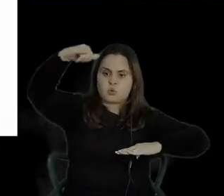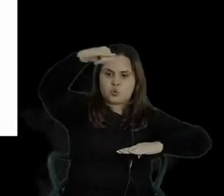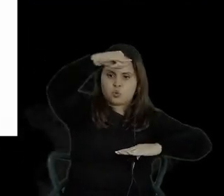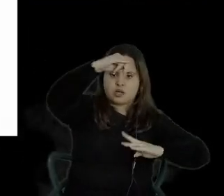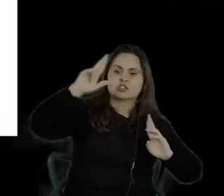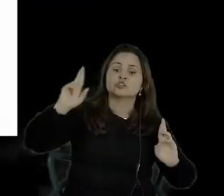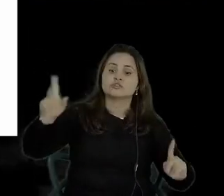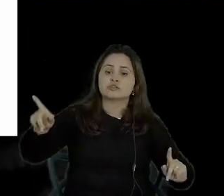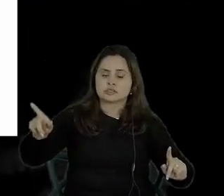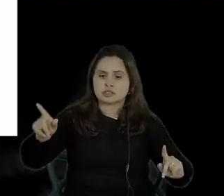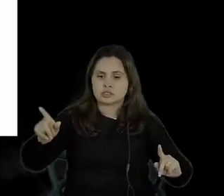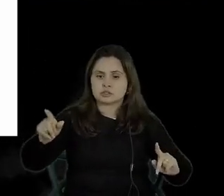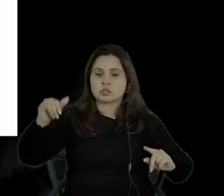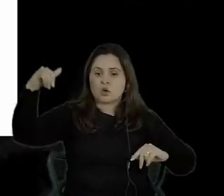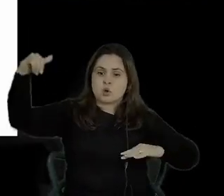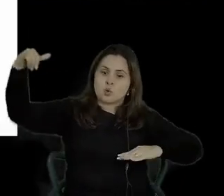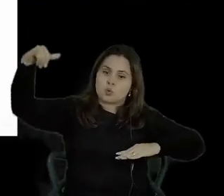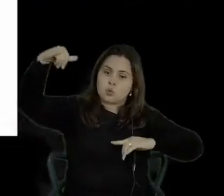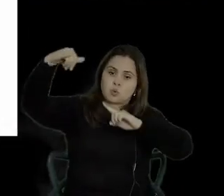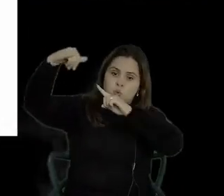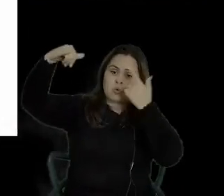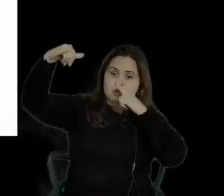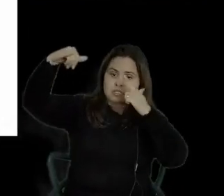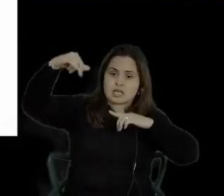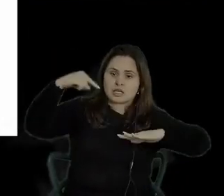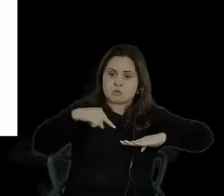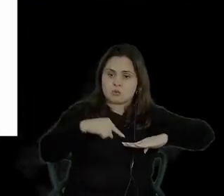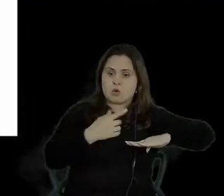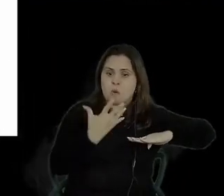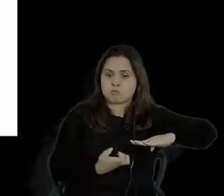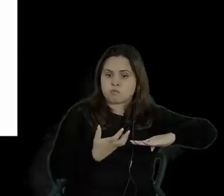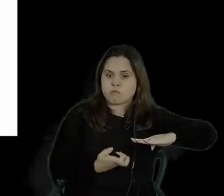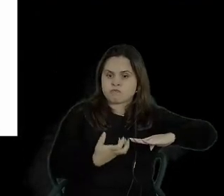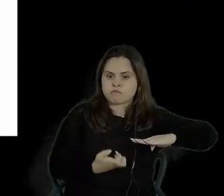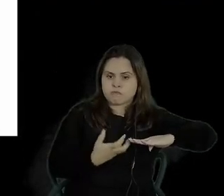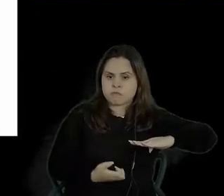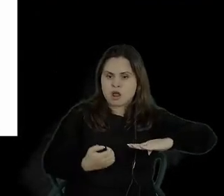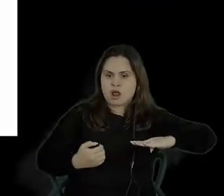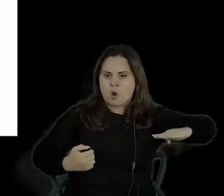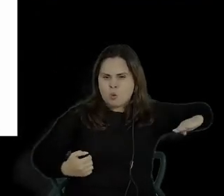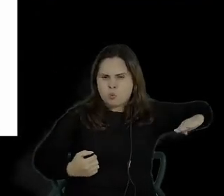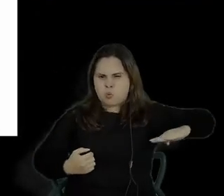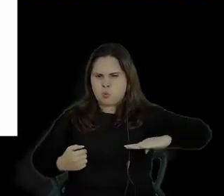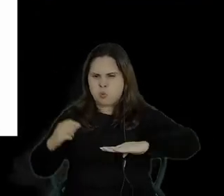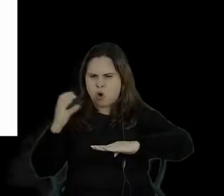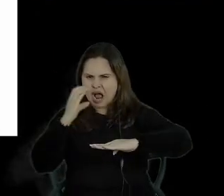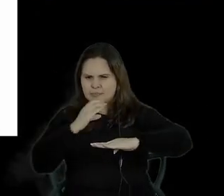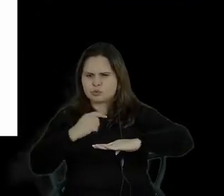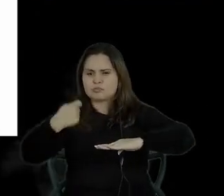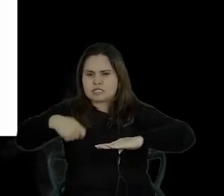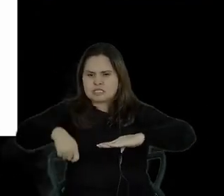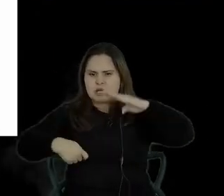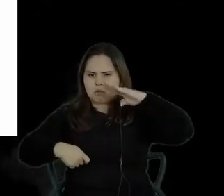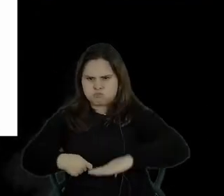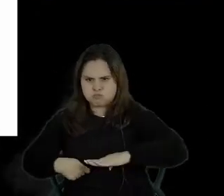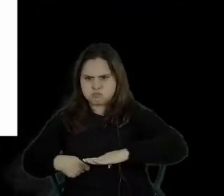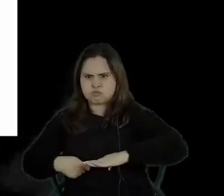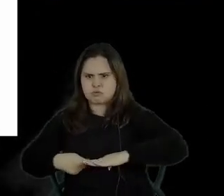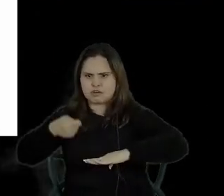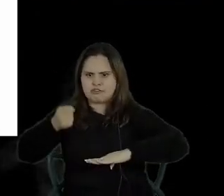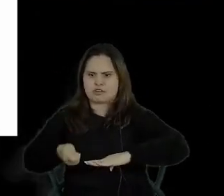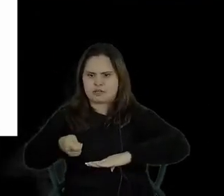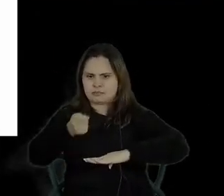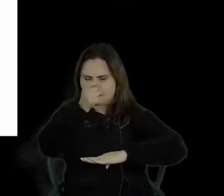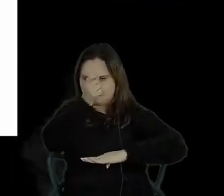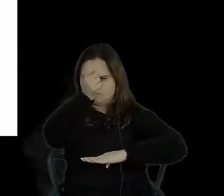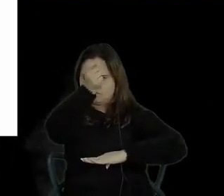se sustenta e o outro gruda. Quanto mais a velocidade para o carro, ele tem que grudar no chão. Certo?